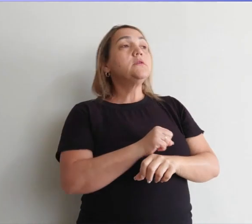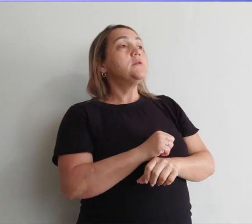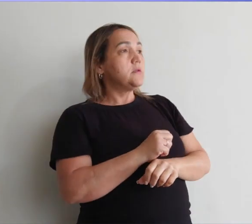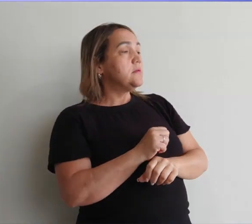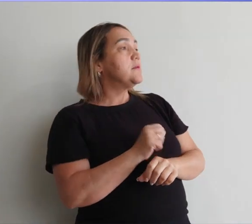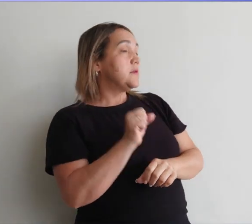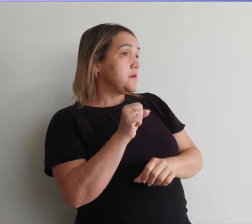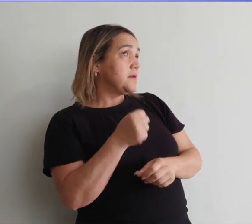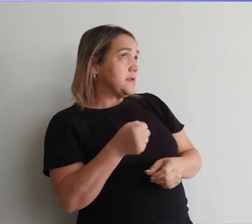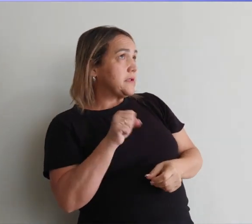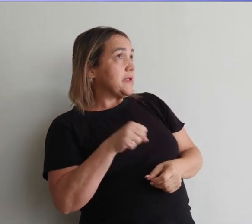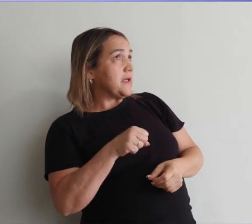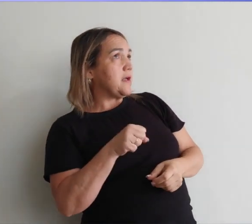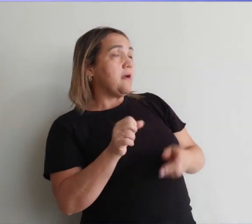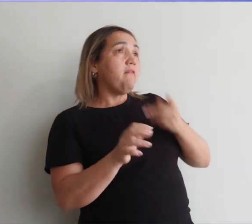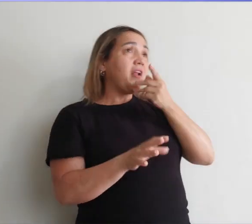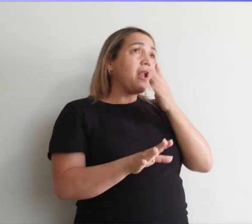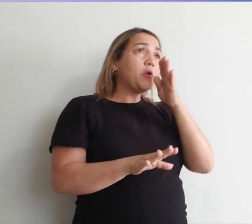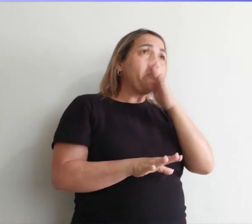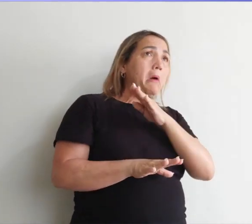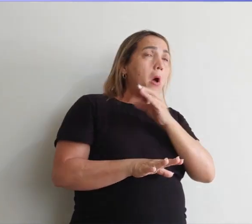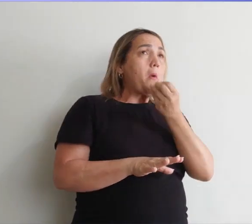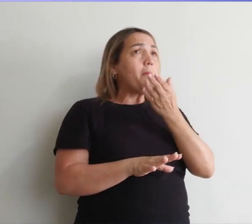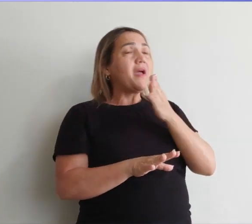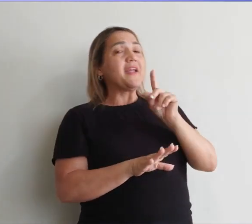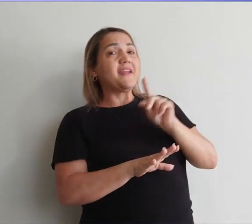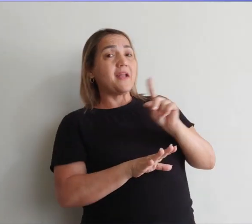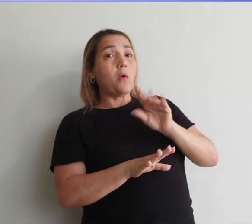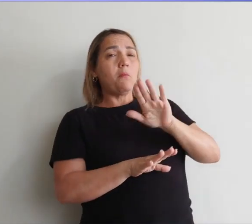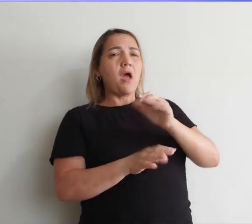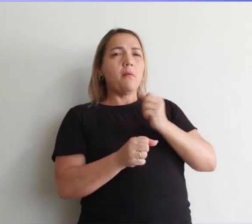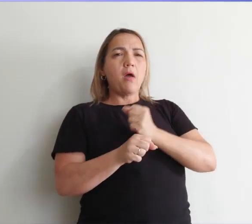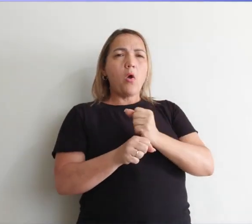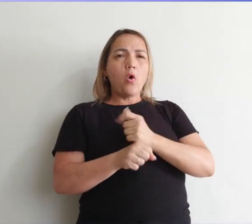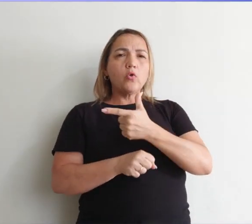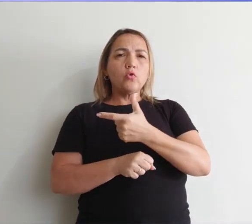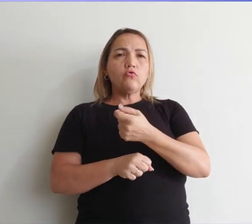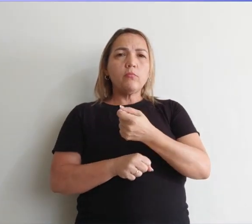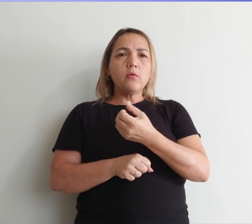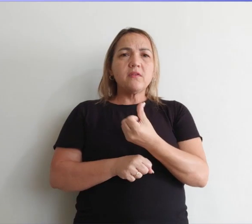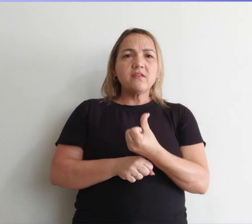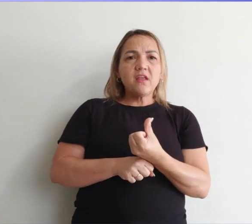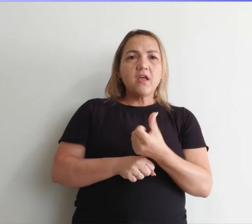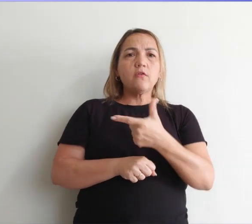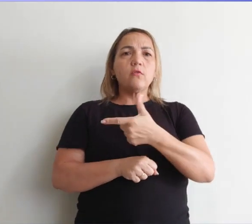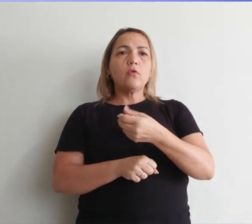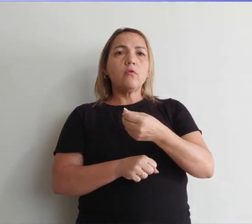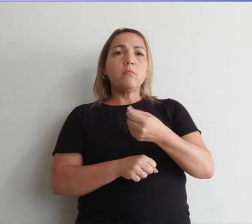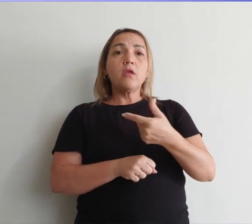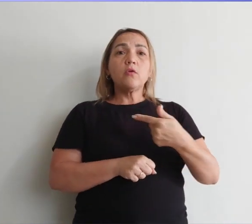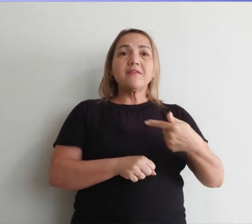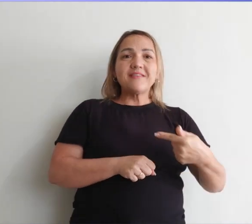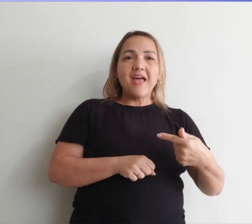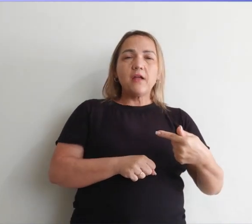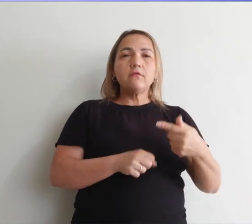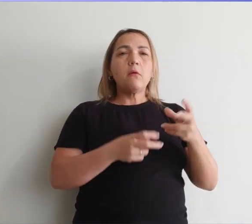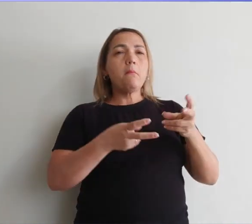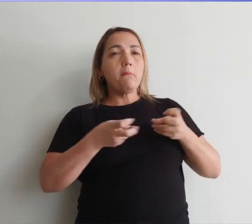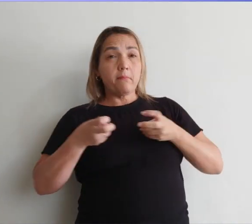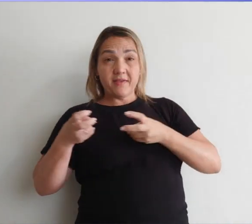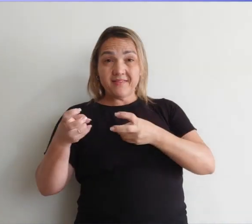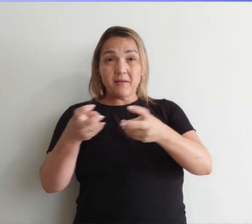Assim, não falando mal ou bem, né, mas assim, a partir de 2006, 2007, eu percebi